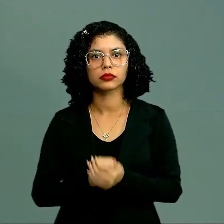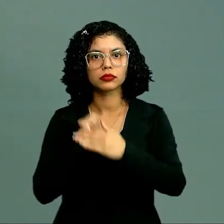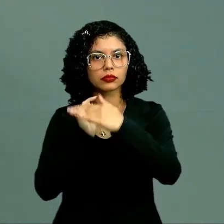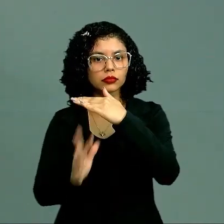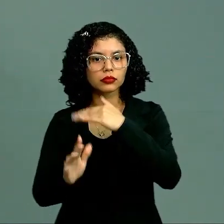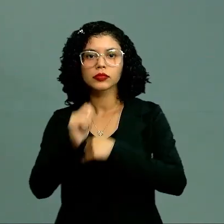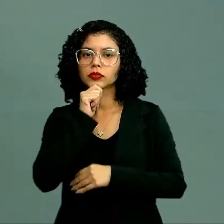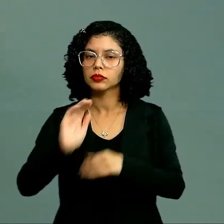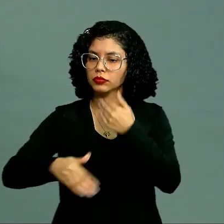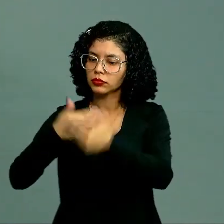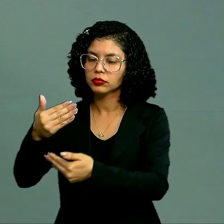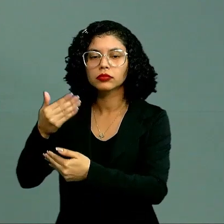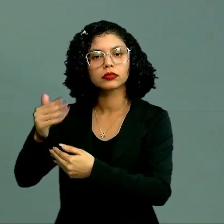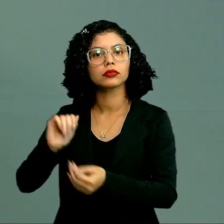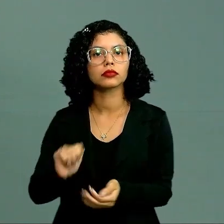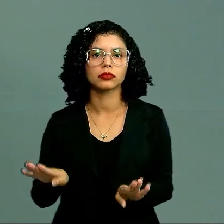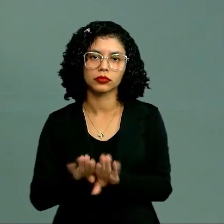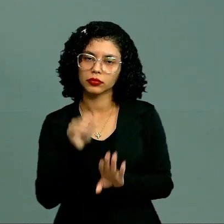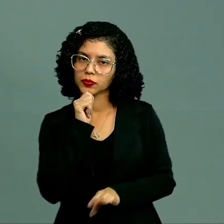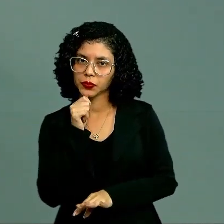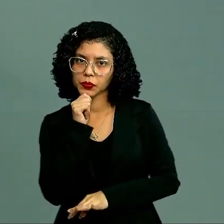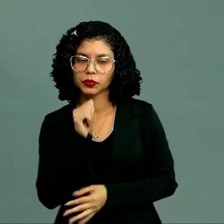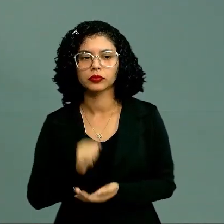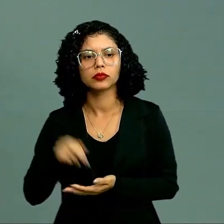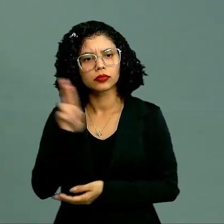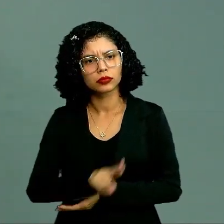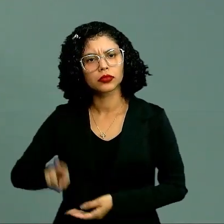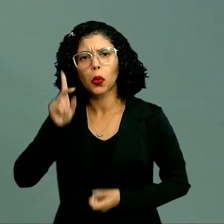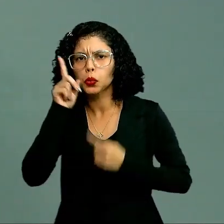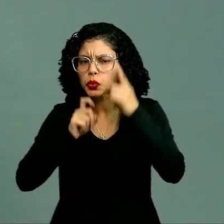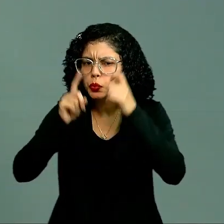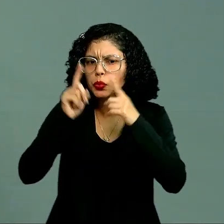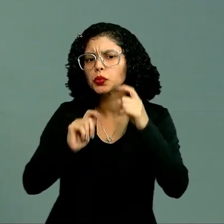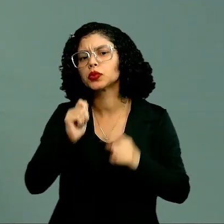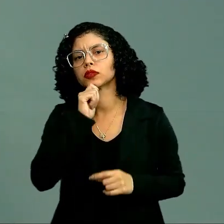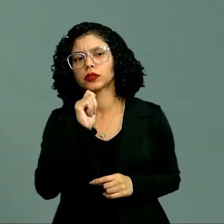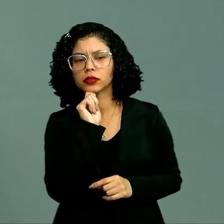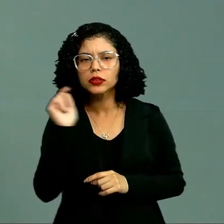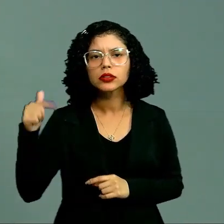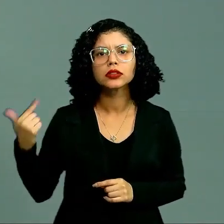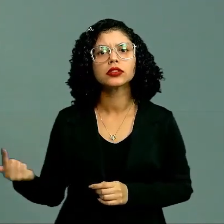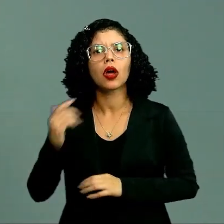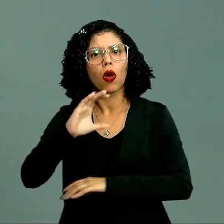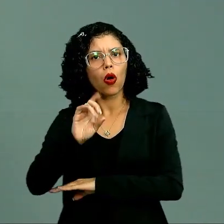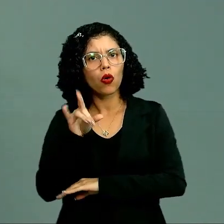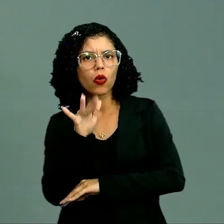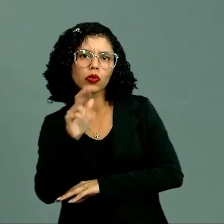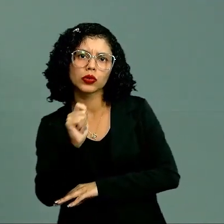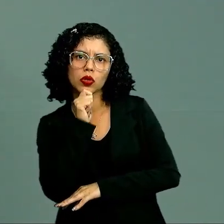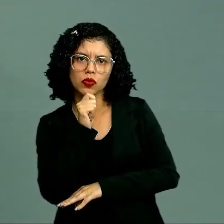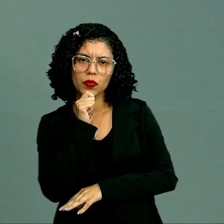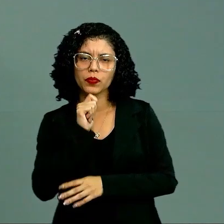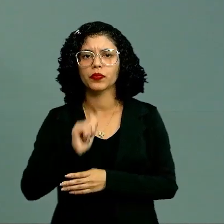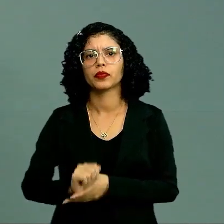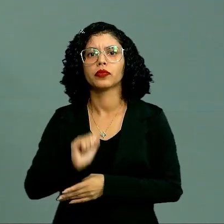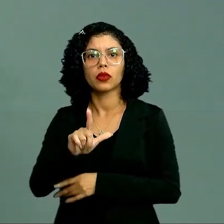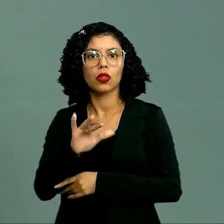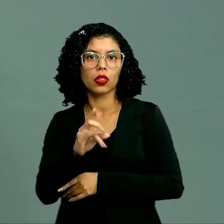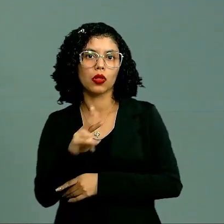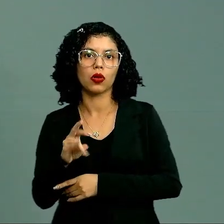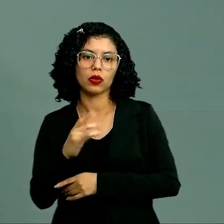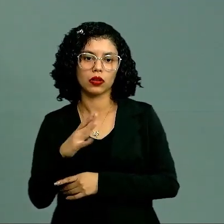para o desenvolvimento, geralmente eu utilizo uma expressão, uma conjunção, uma locução